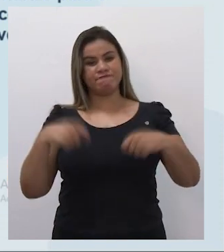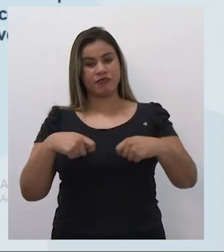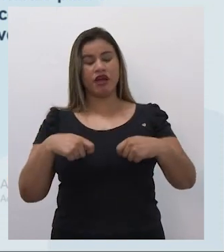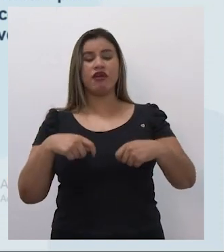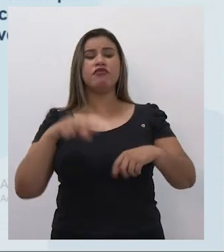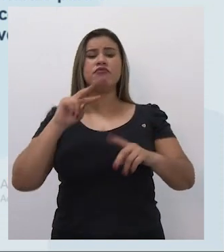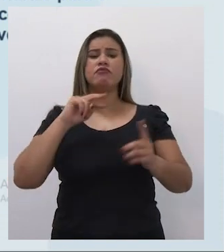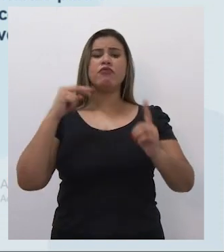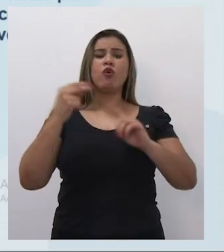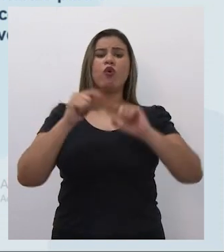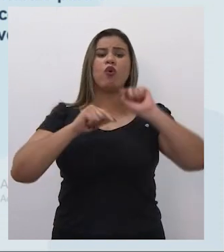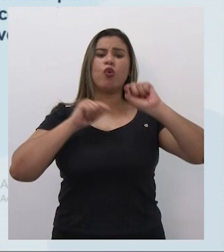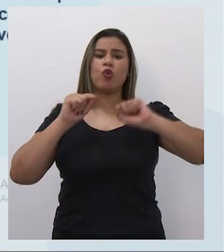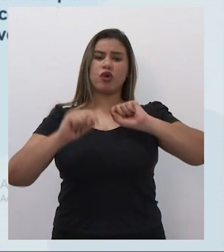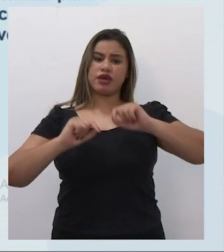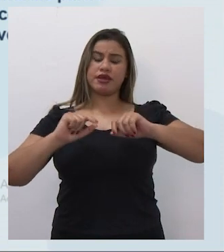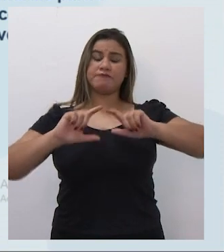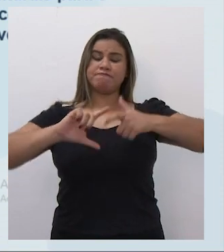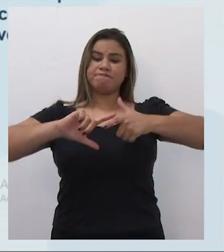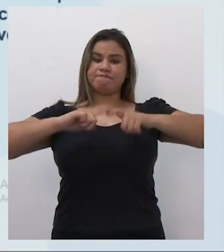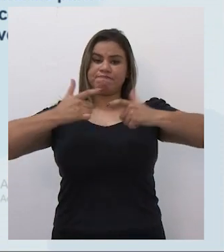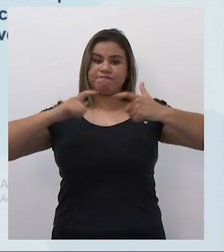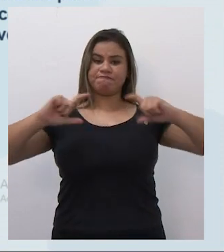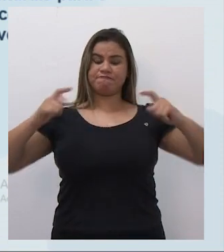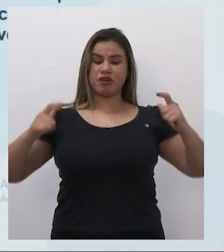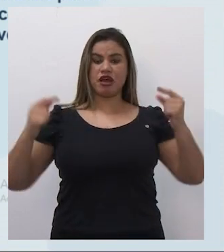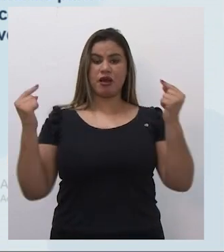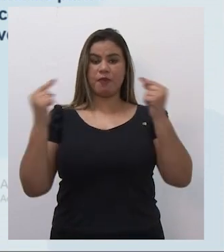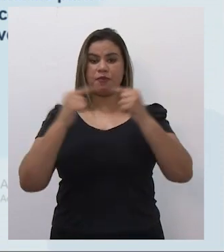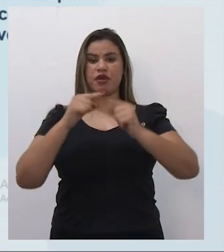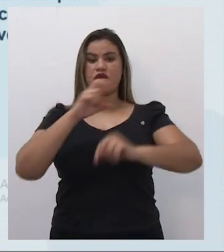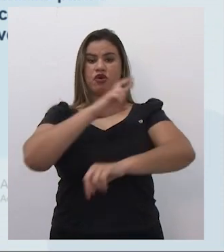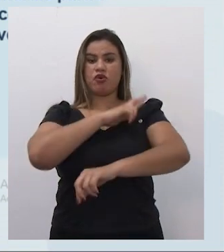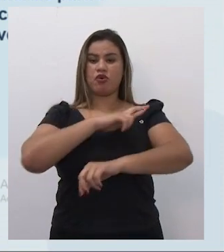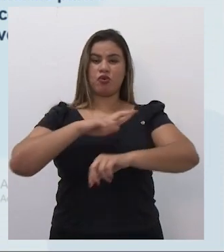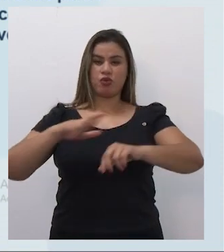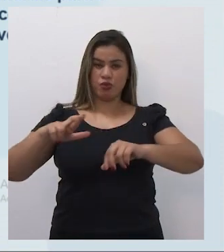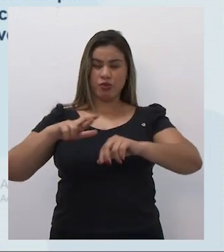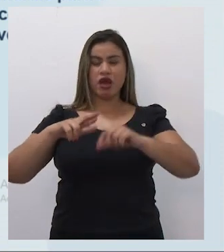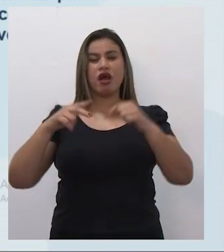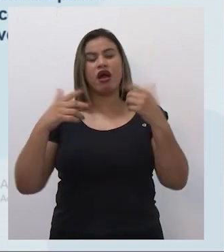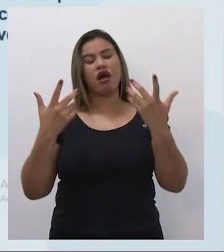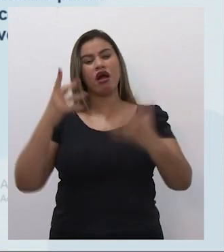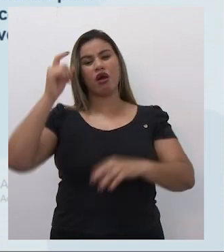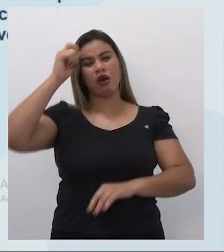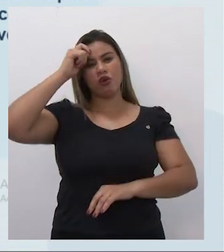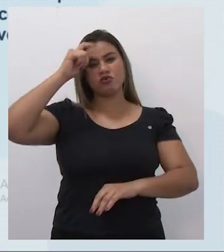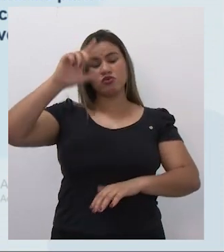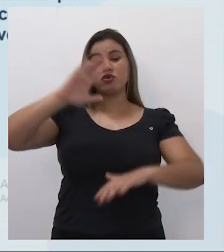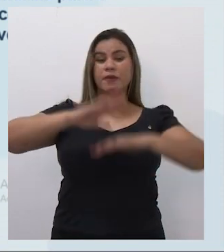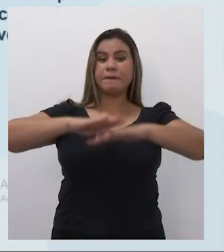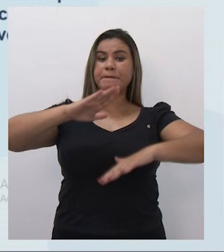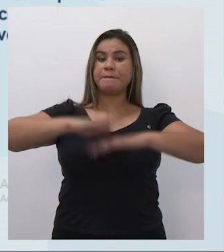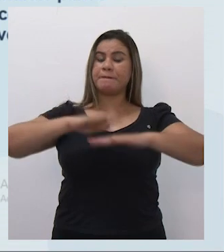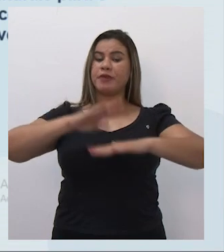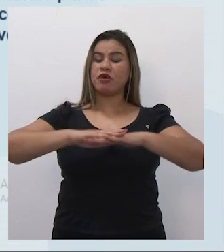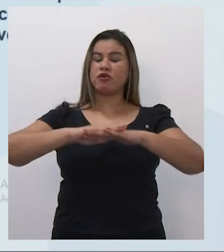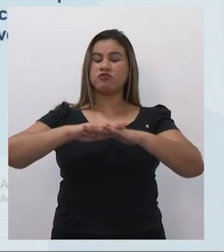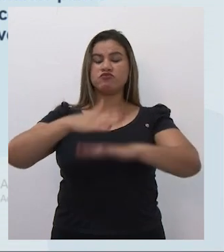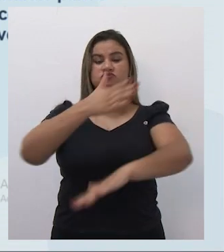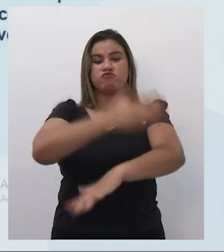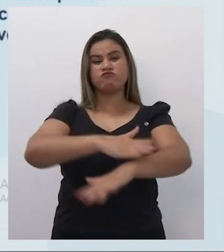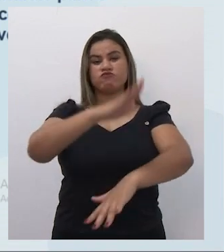visando que haja uma ampliação do respeito à cultura e à importância dessas práticas culturais